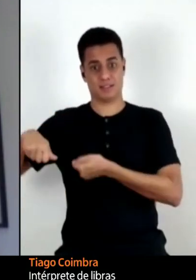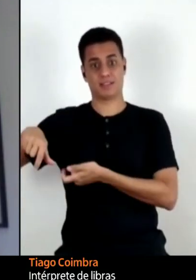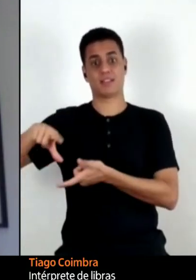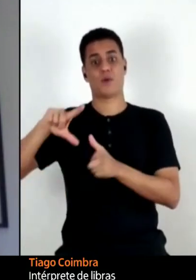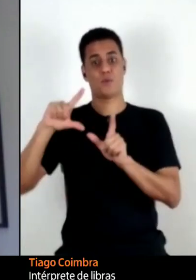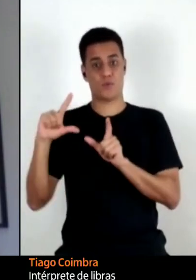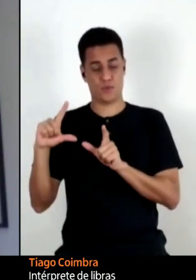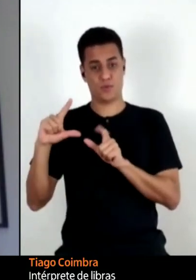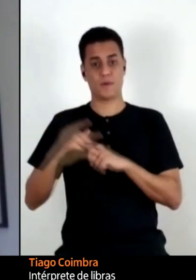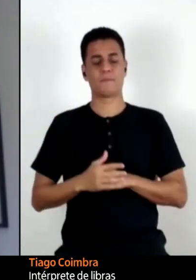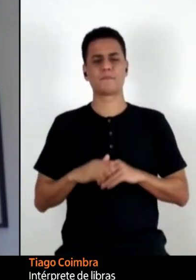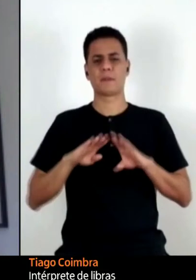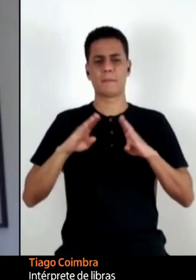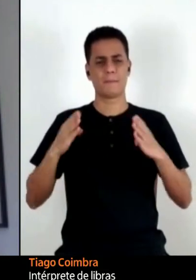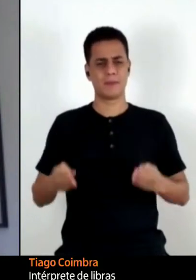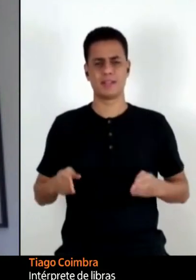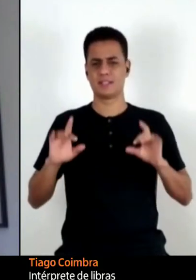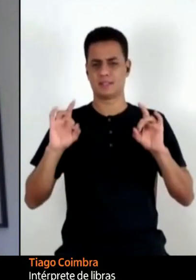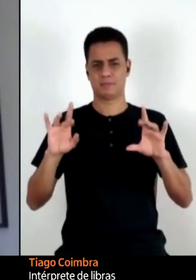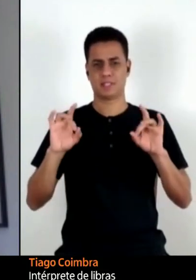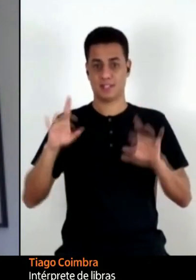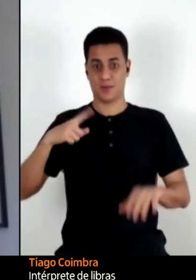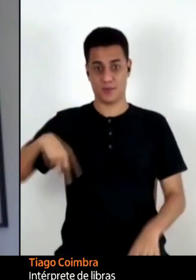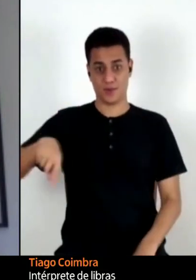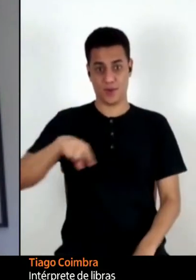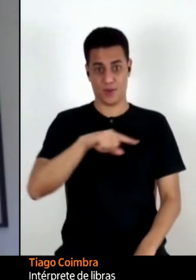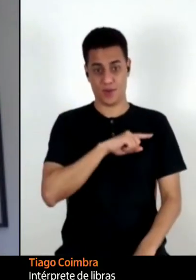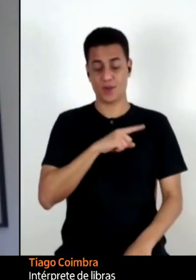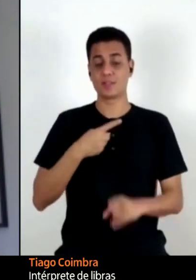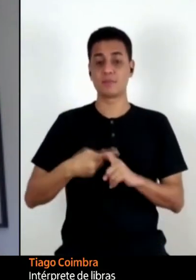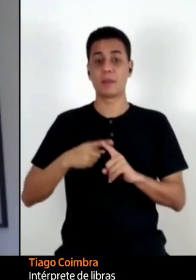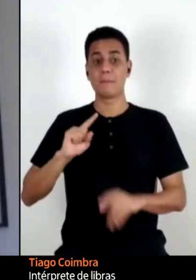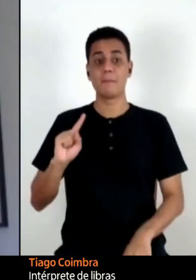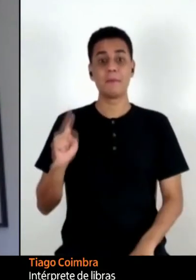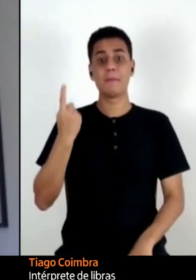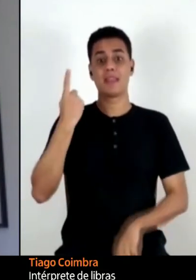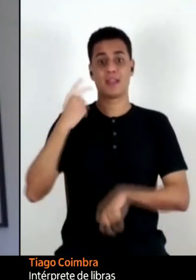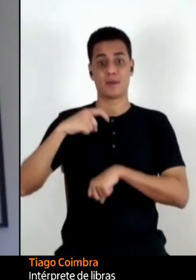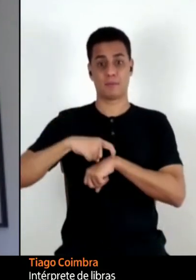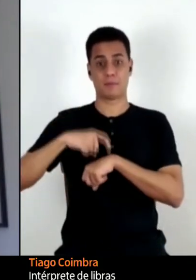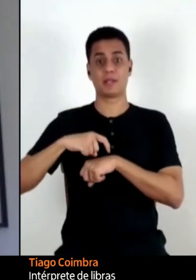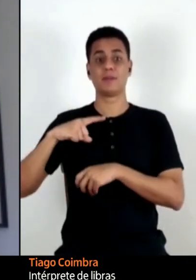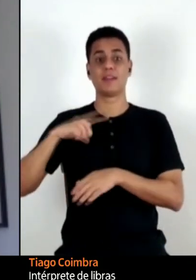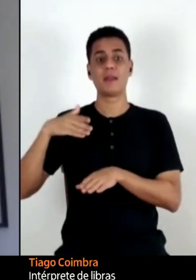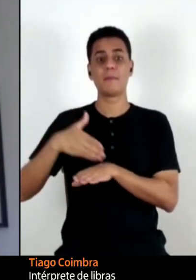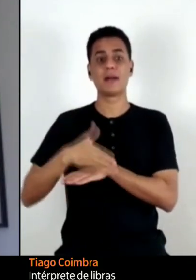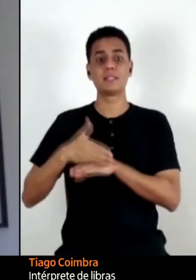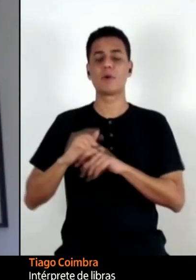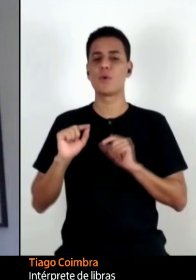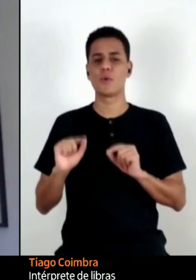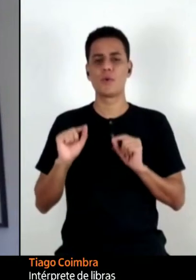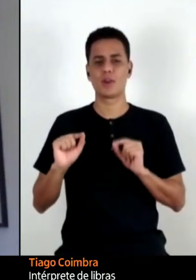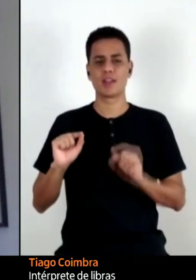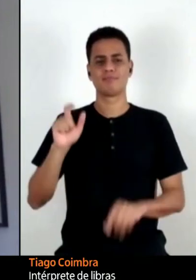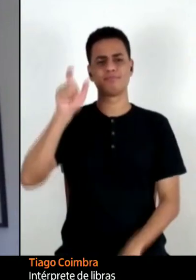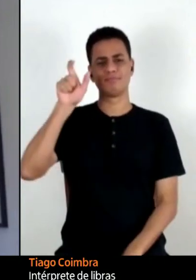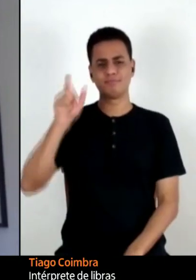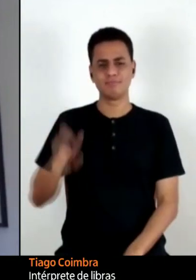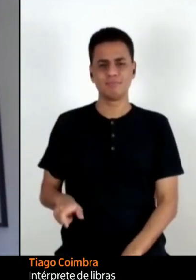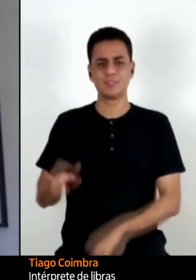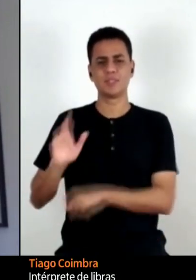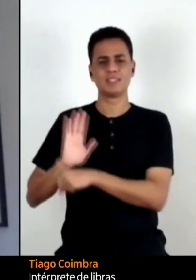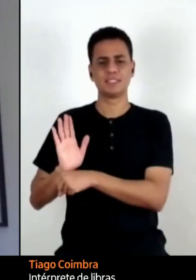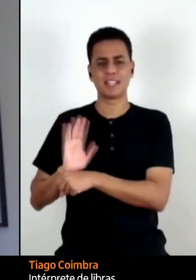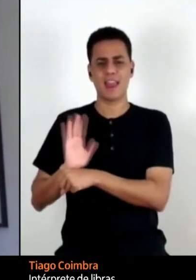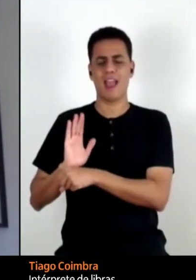gente, porque é a primeira vez que a gente tem na conferência participando um dos mais originais cineastas contemporâneos,